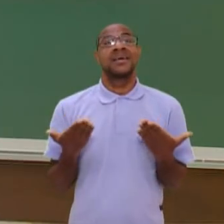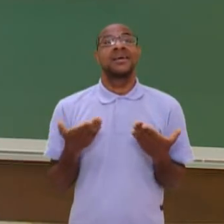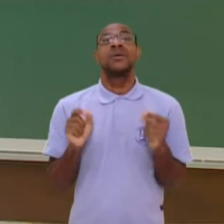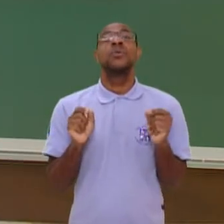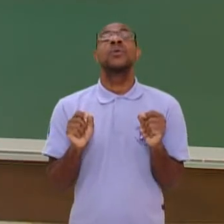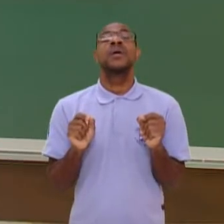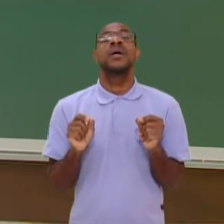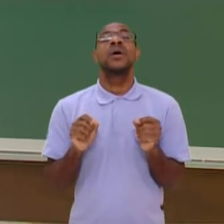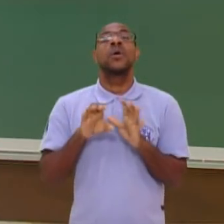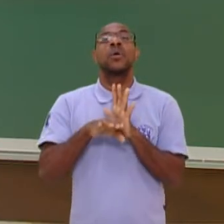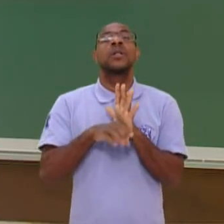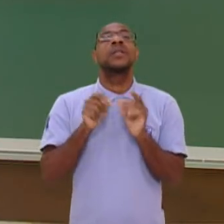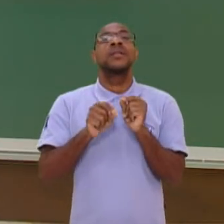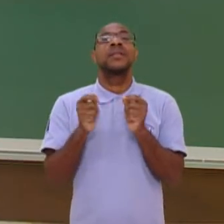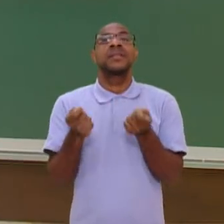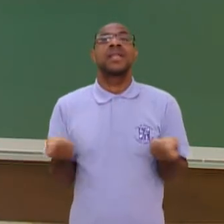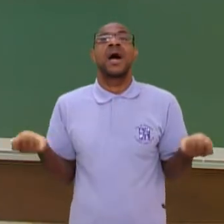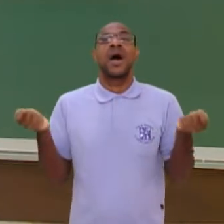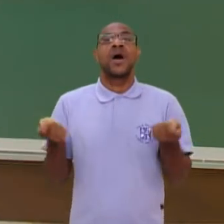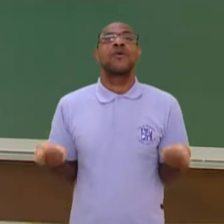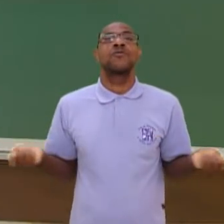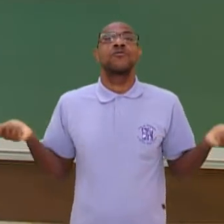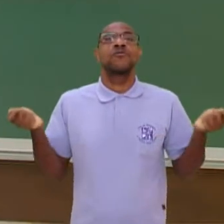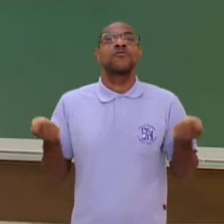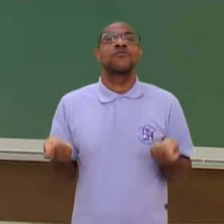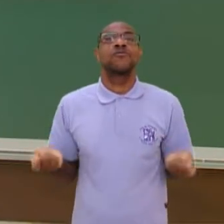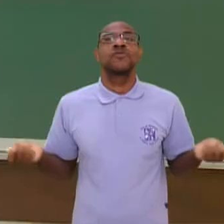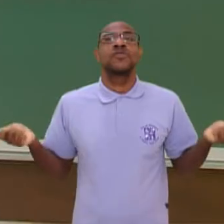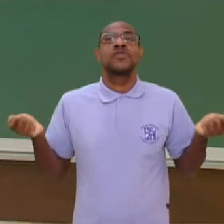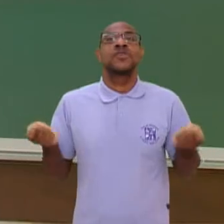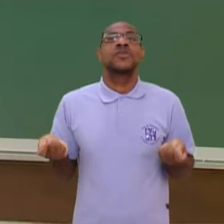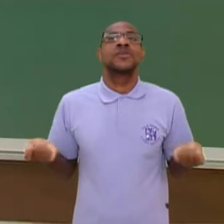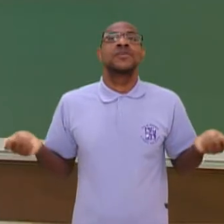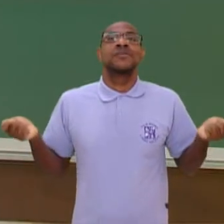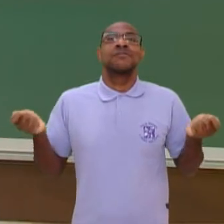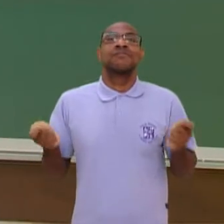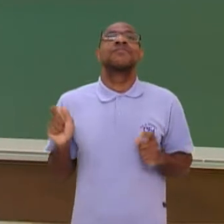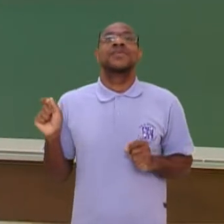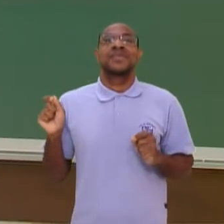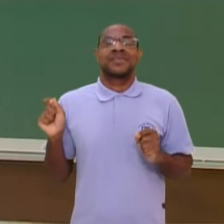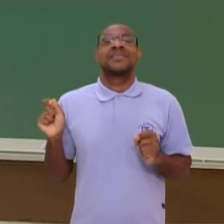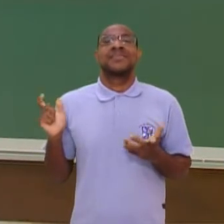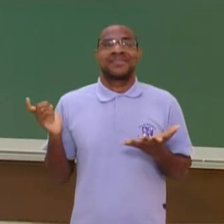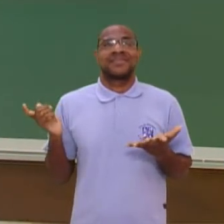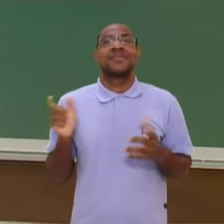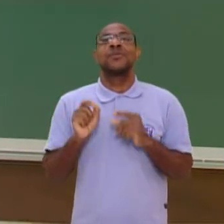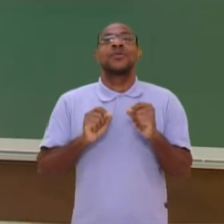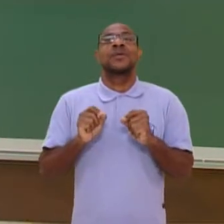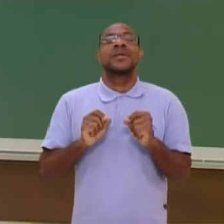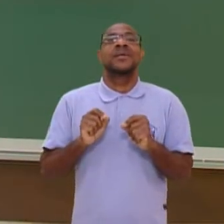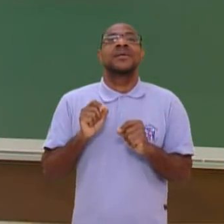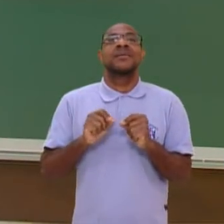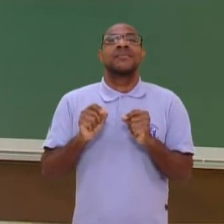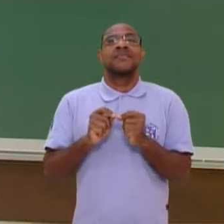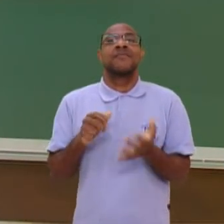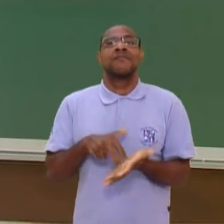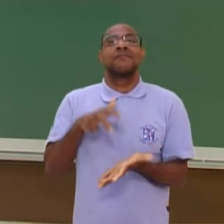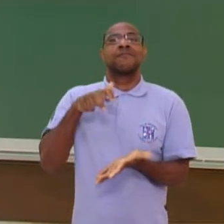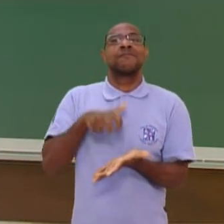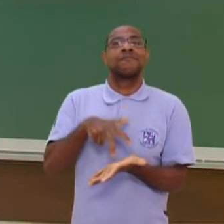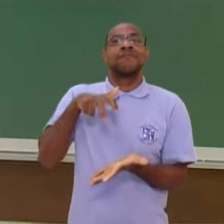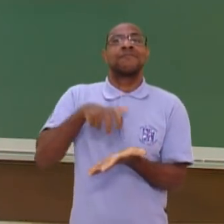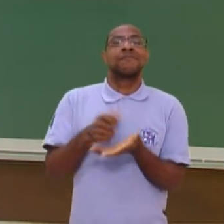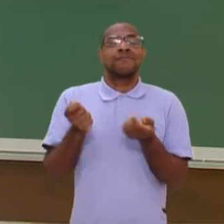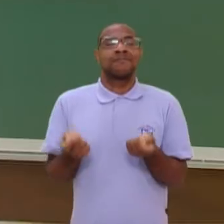O conceito que você tem da corda, então a gente considera ela como sendo uma única dimensão. O fato dela estar pulando